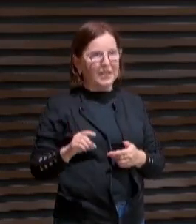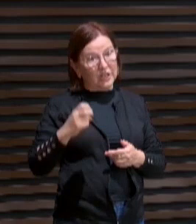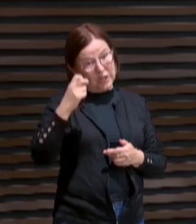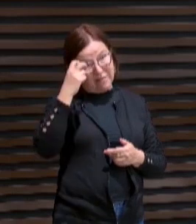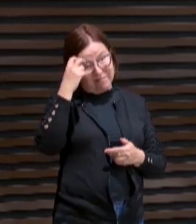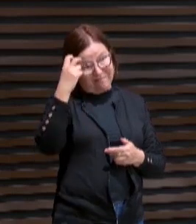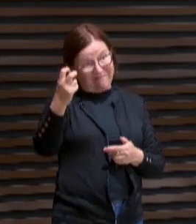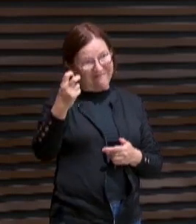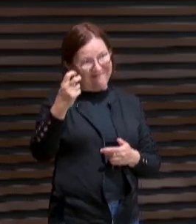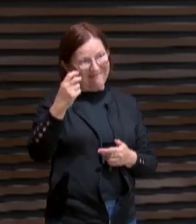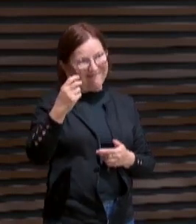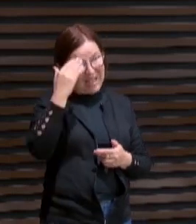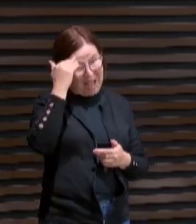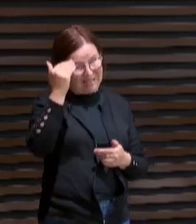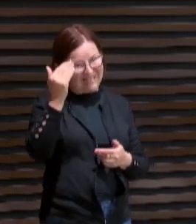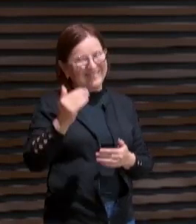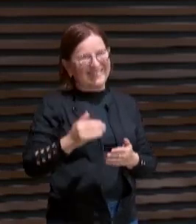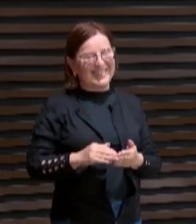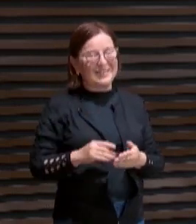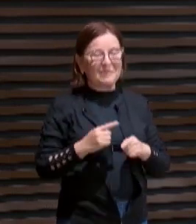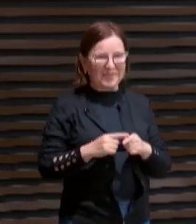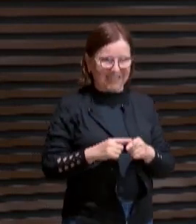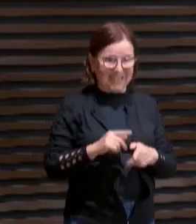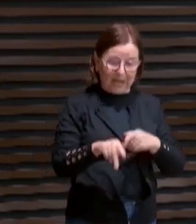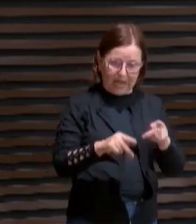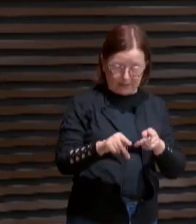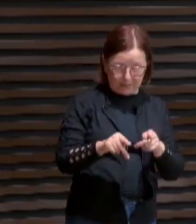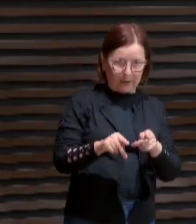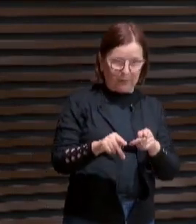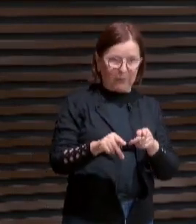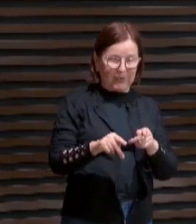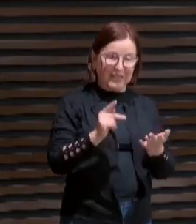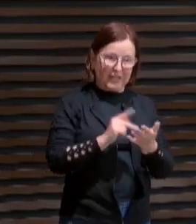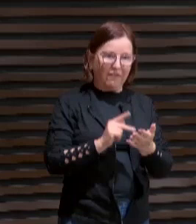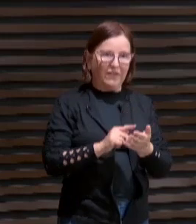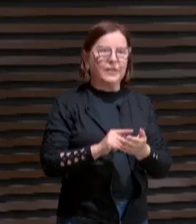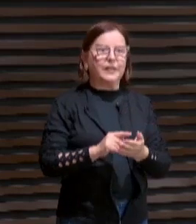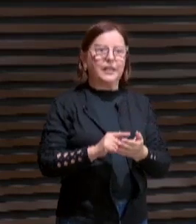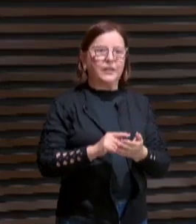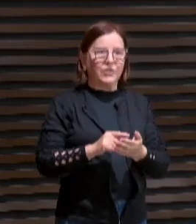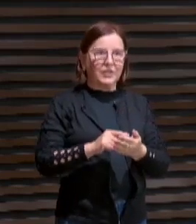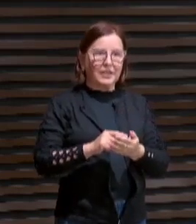vão crer e os da mentira serão julgados. Porque ouviram a palavra.